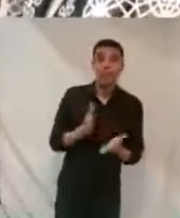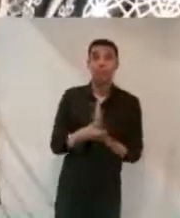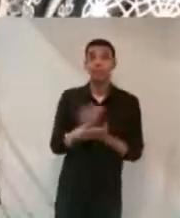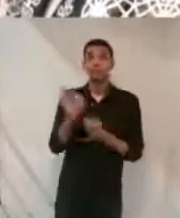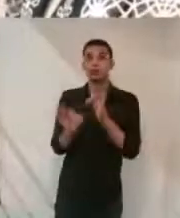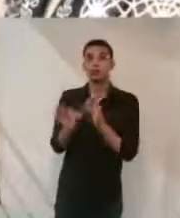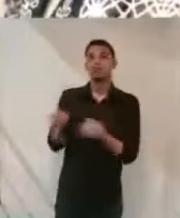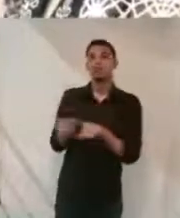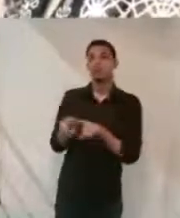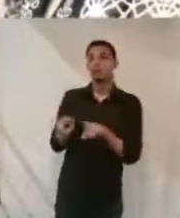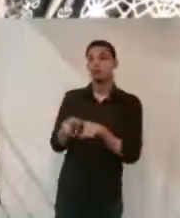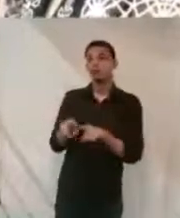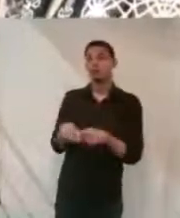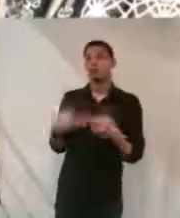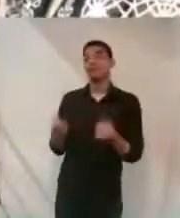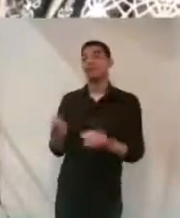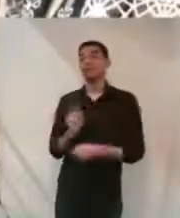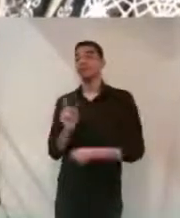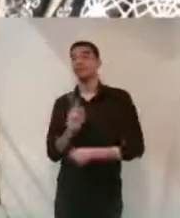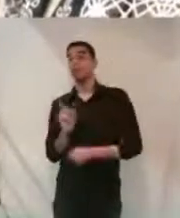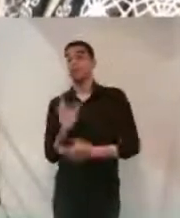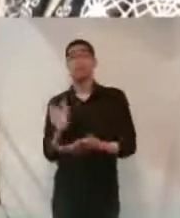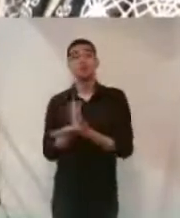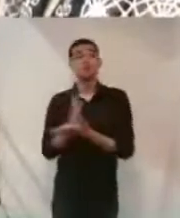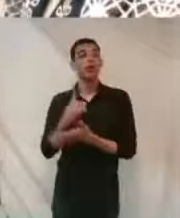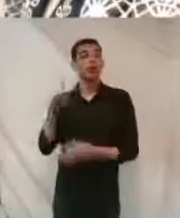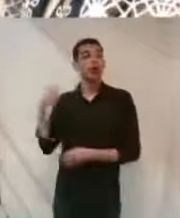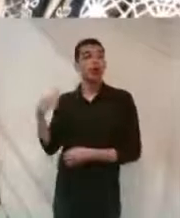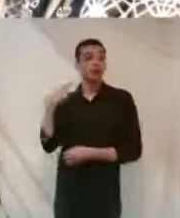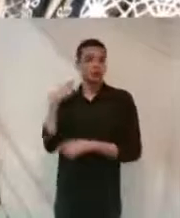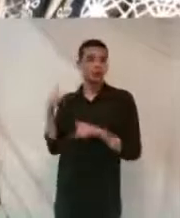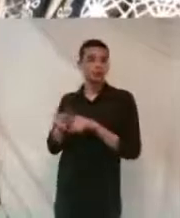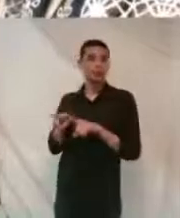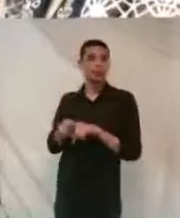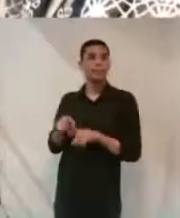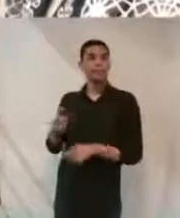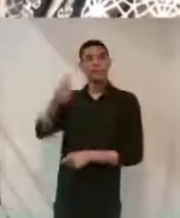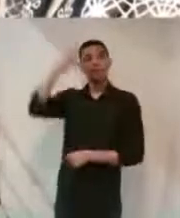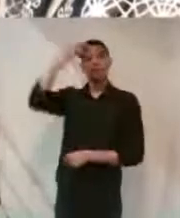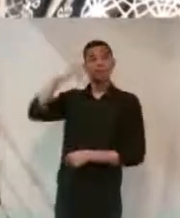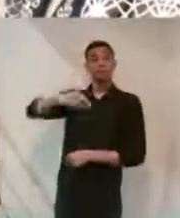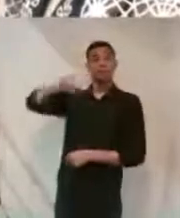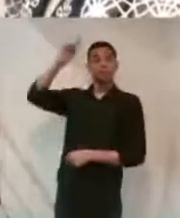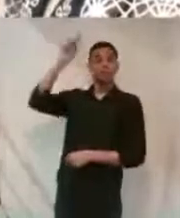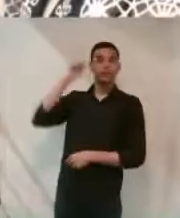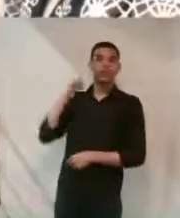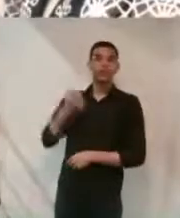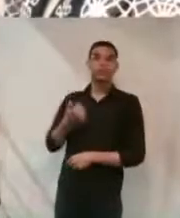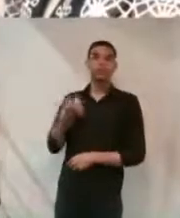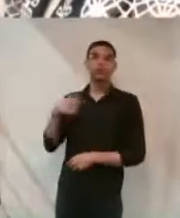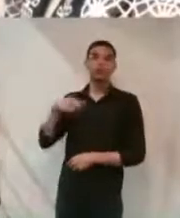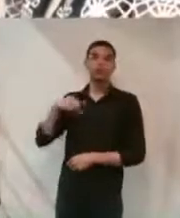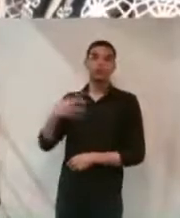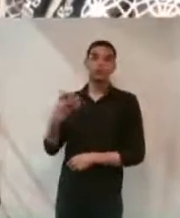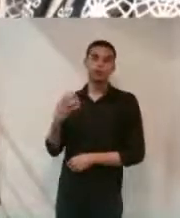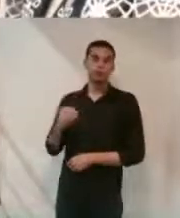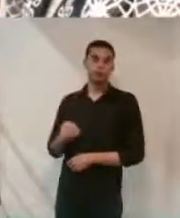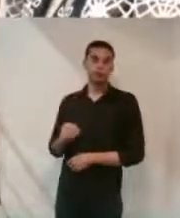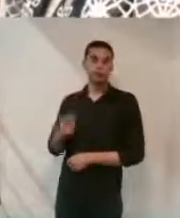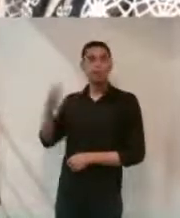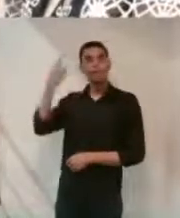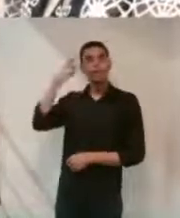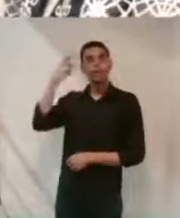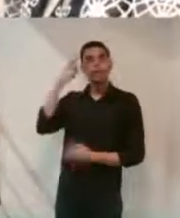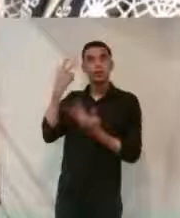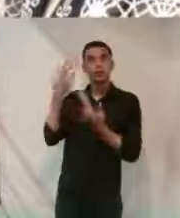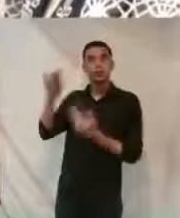e há muita resistência dos advogados que estão atrelados a uma mentalidade de 1940, de um código que